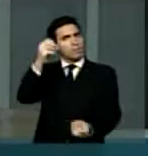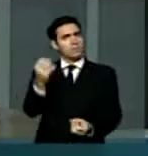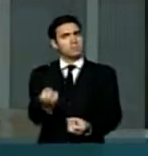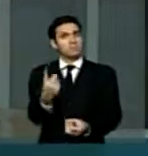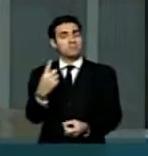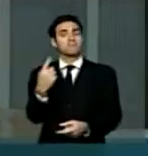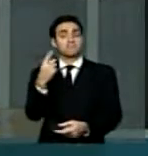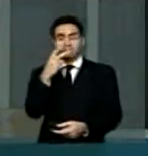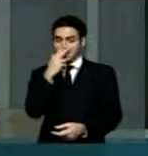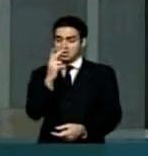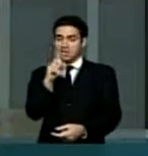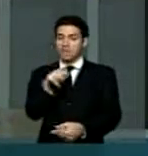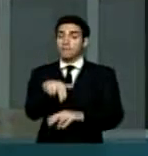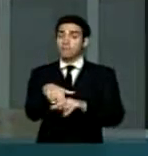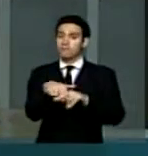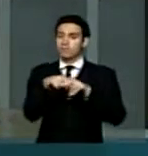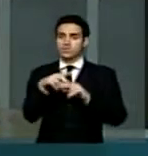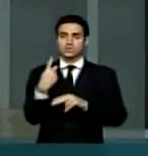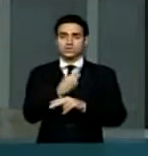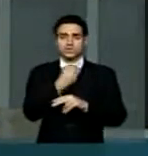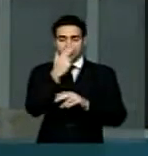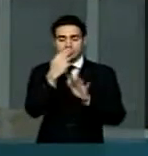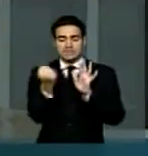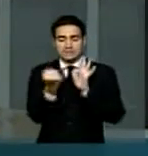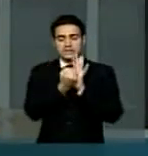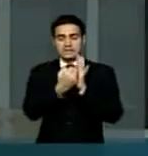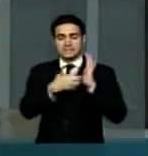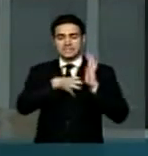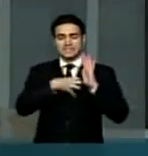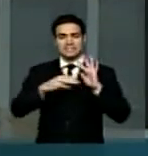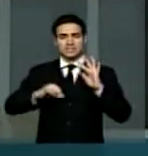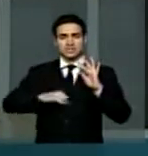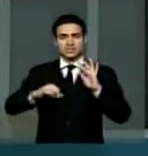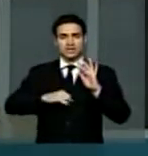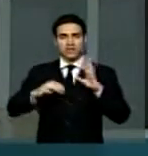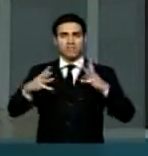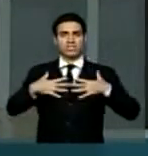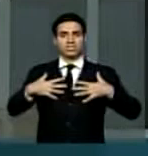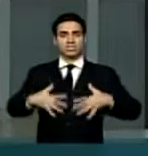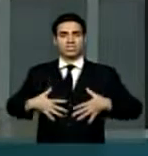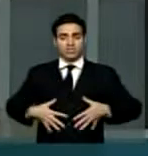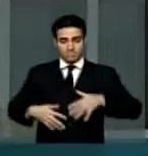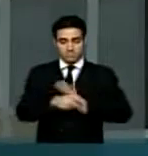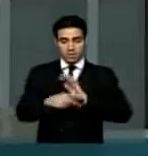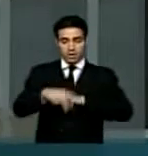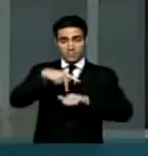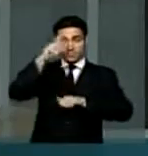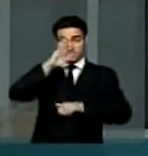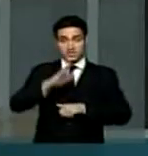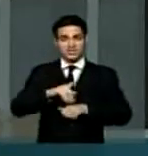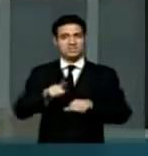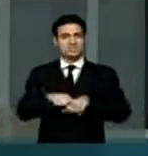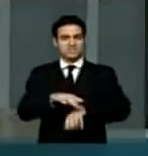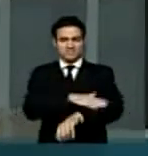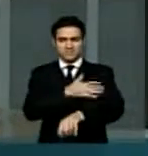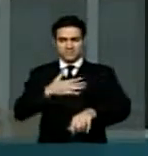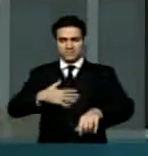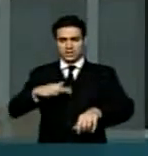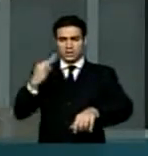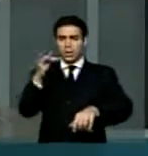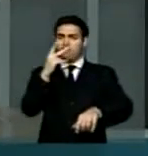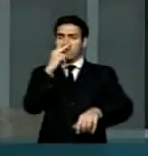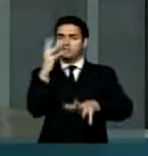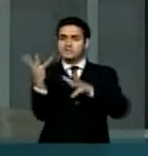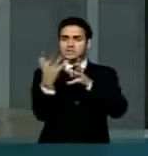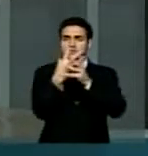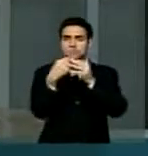nós tenhamos hematomas muito explícitos na nossa pele, na pele deste país, e hematomas não tão explícitos